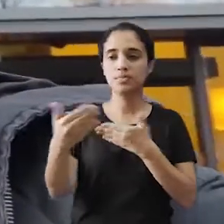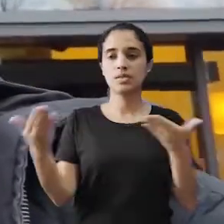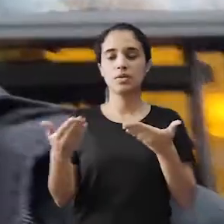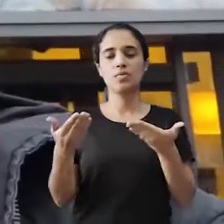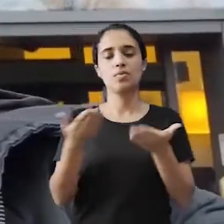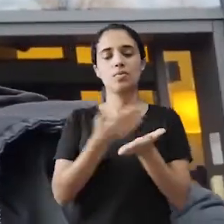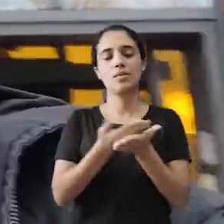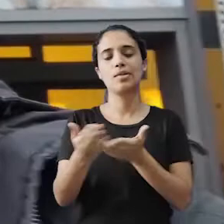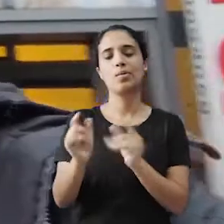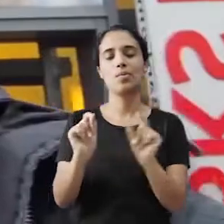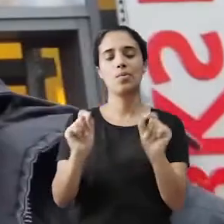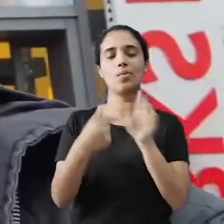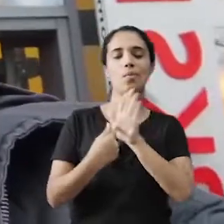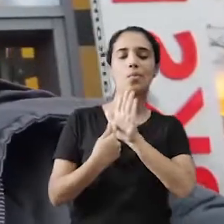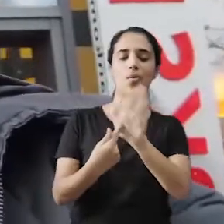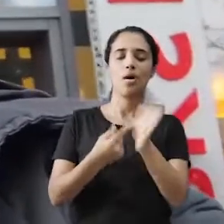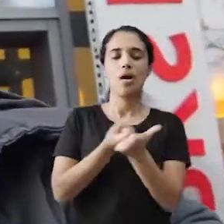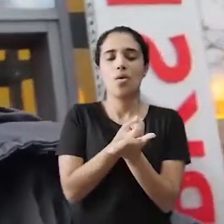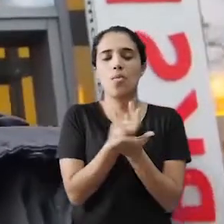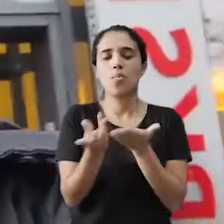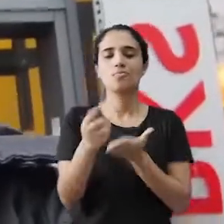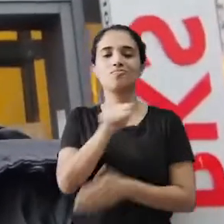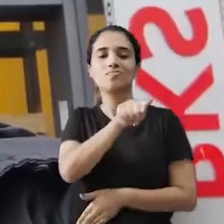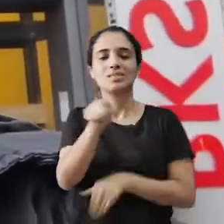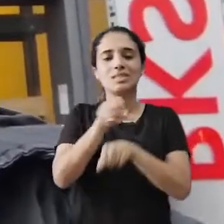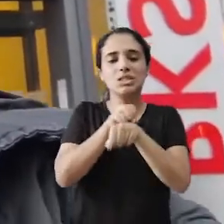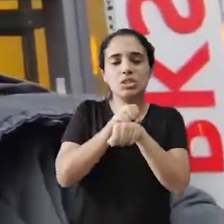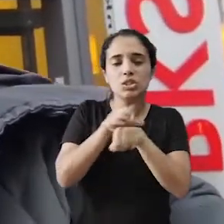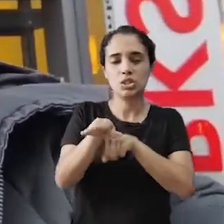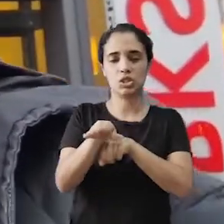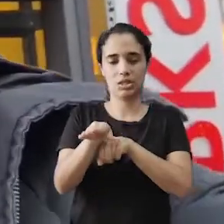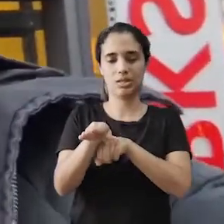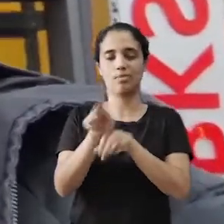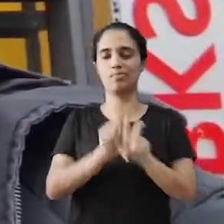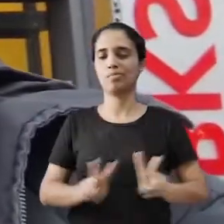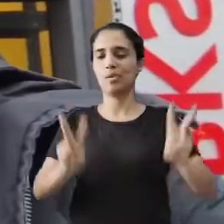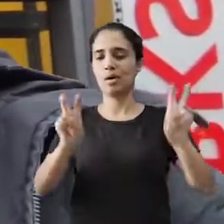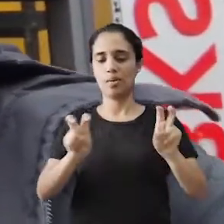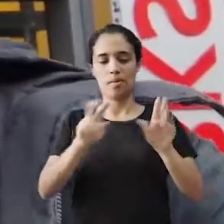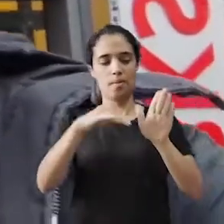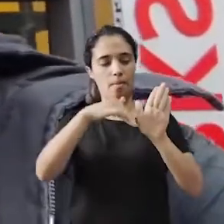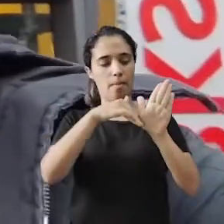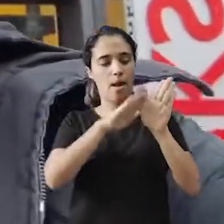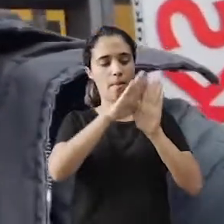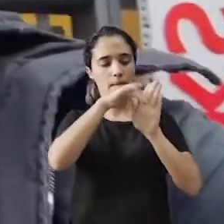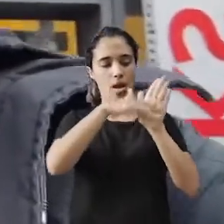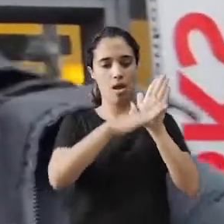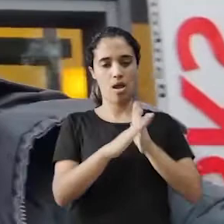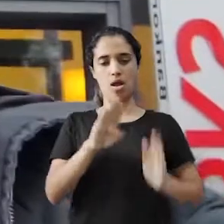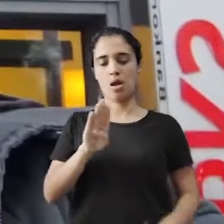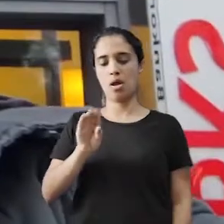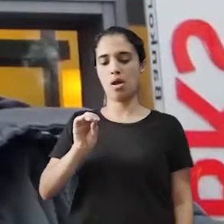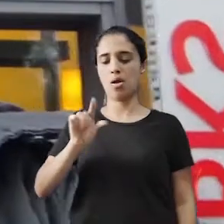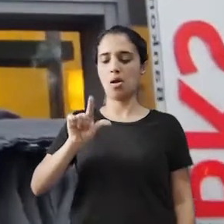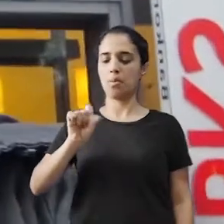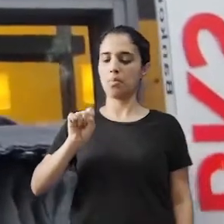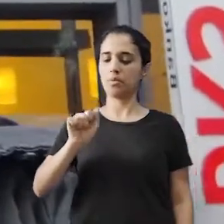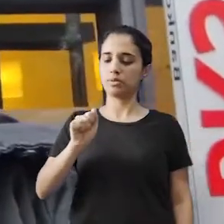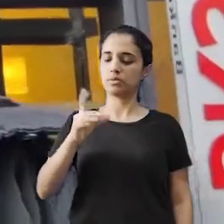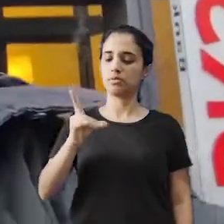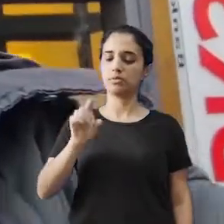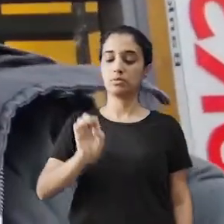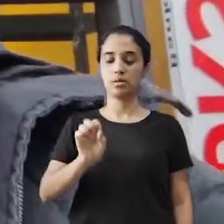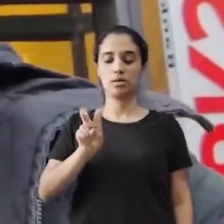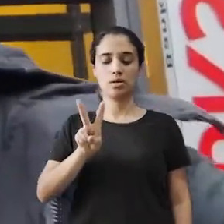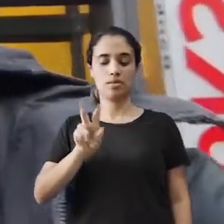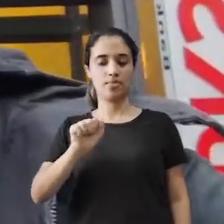Hoje eu vou começar a mostrar mais para vocês o canal sobre bolsa de valores, tá? Que é